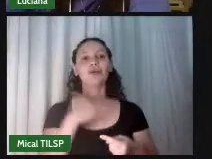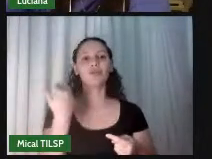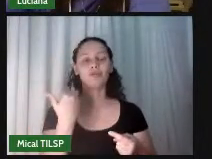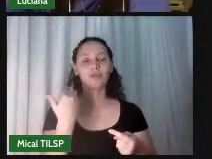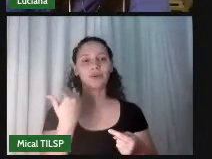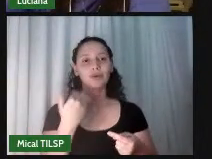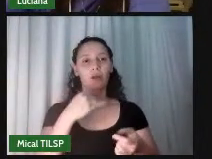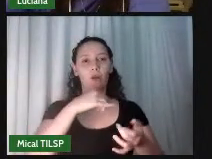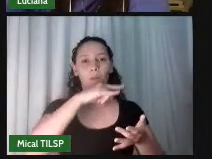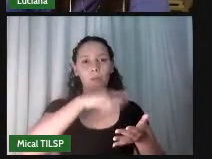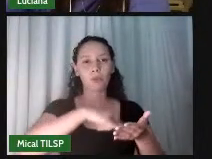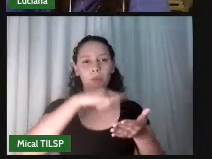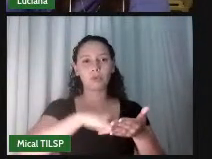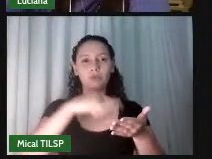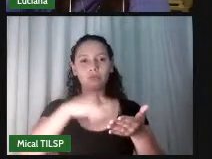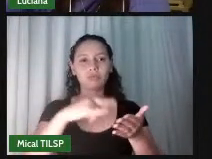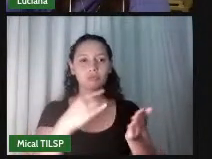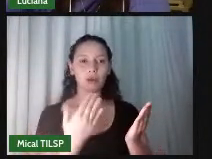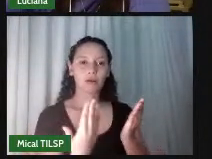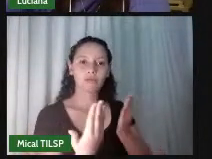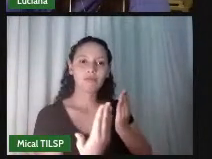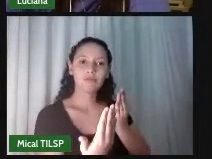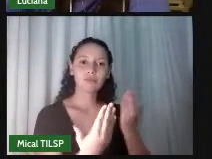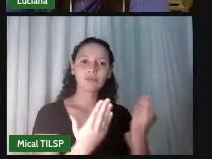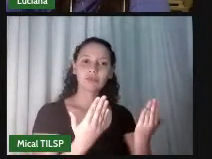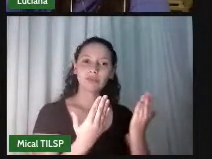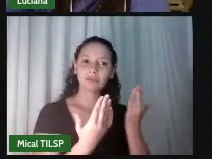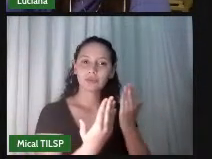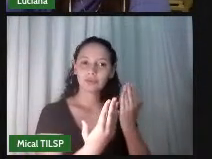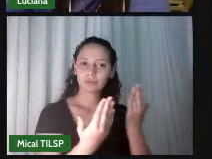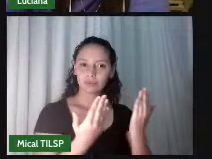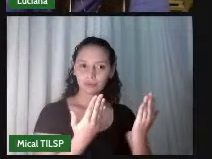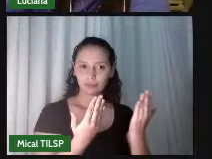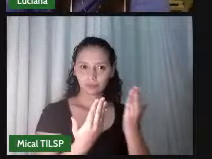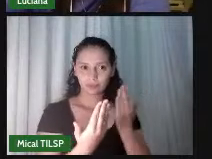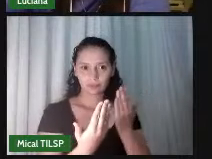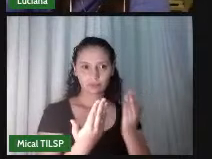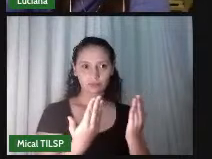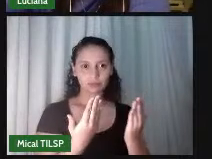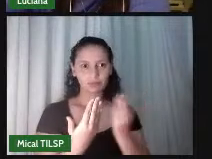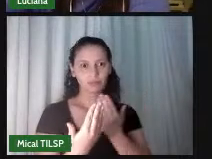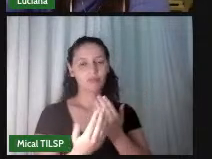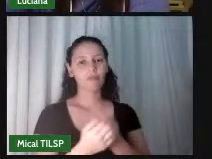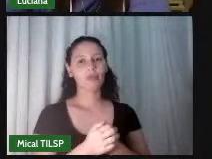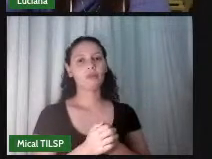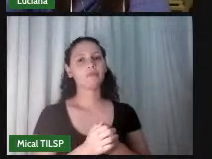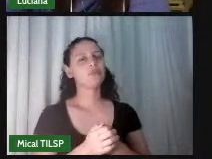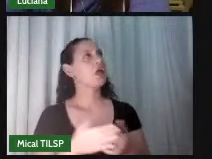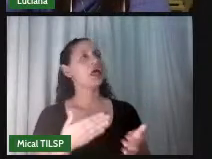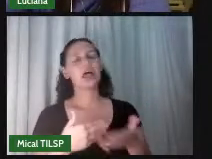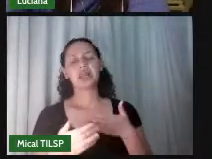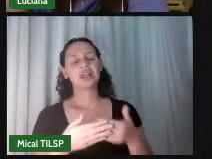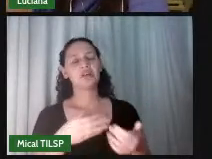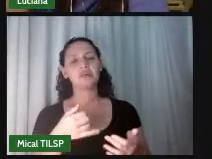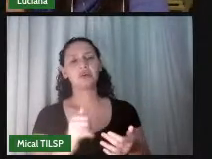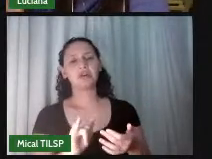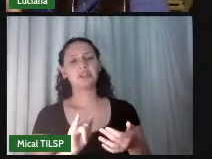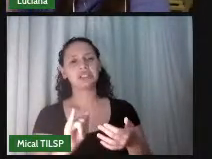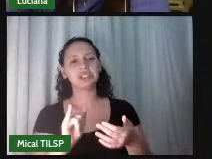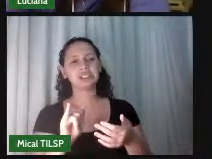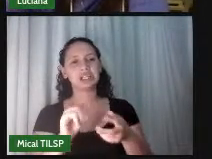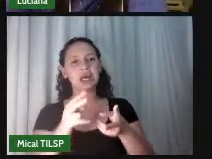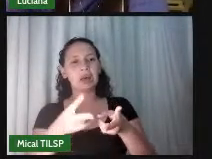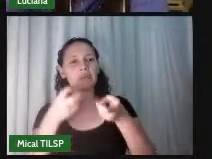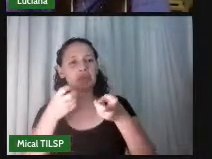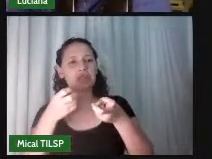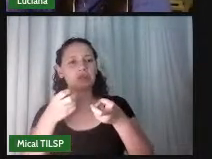É sempre comparativo. A identificação, seja ela odontolegal, seja por DNA, seja por papiloscopia, por as impressões digitais,